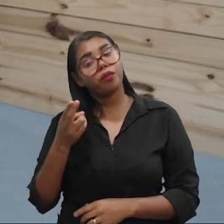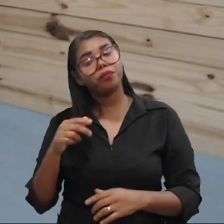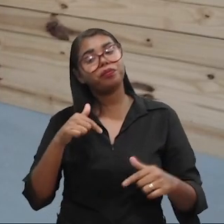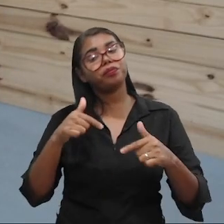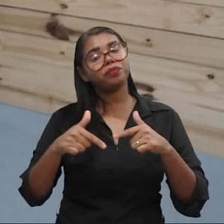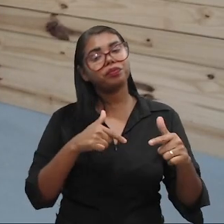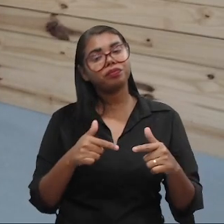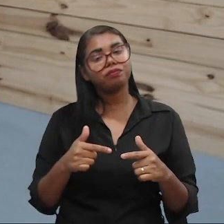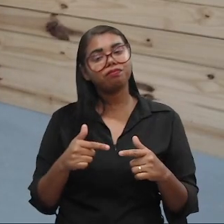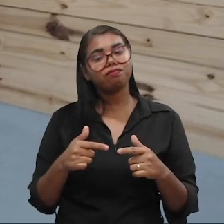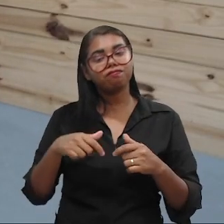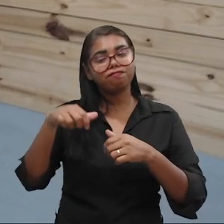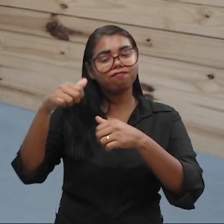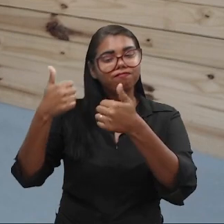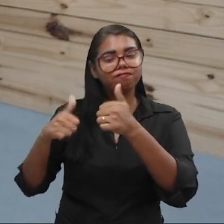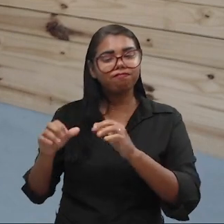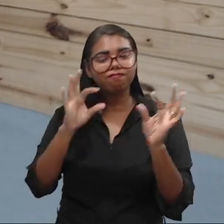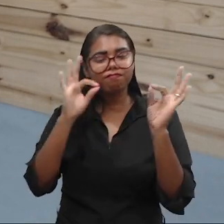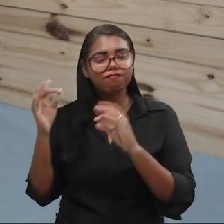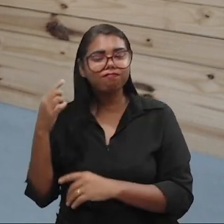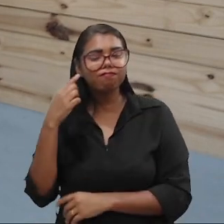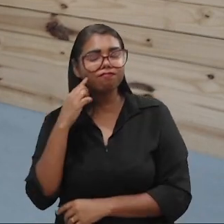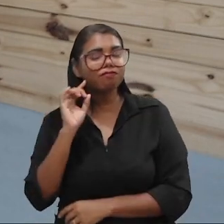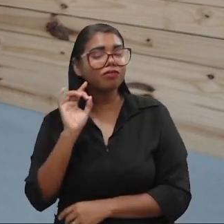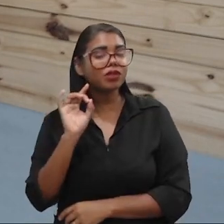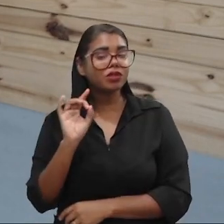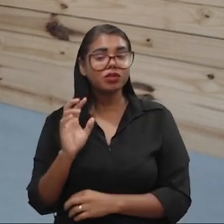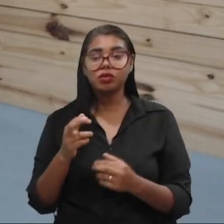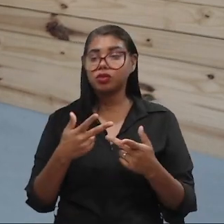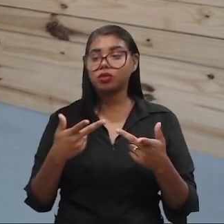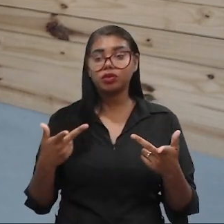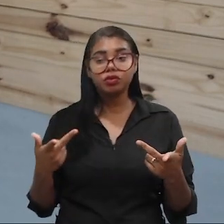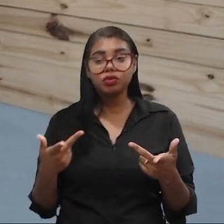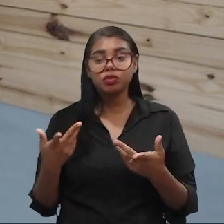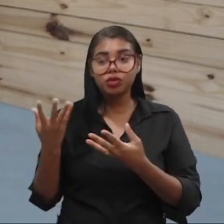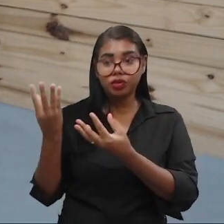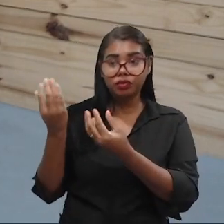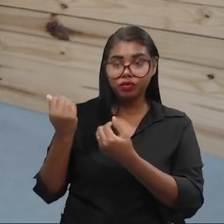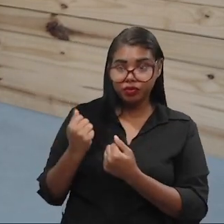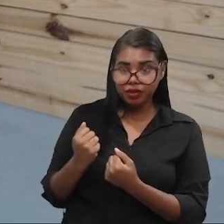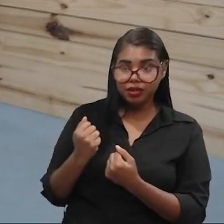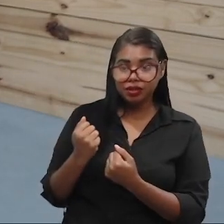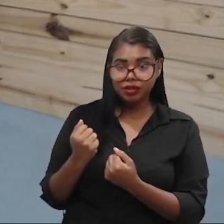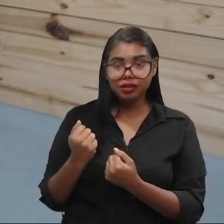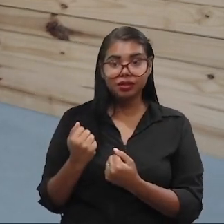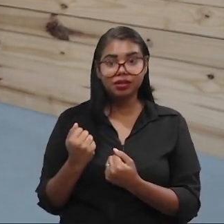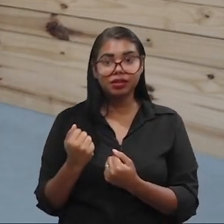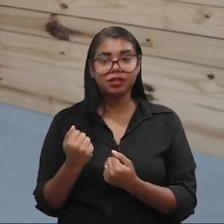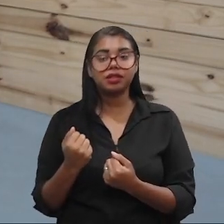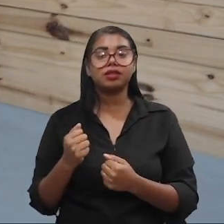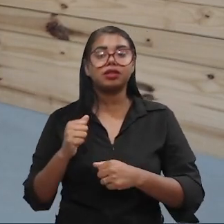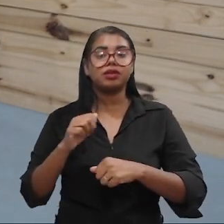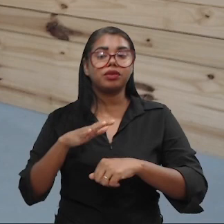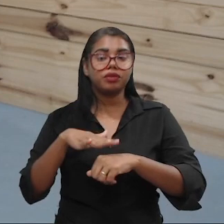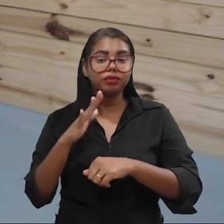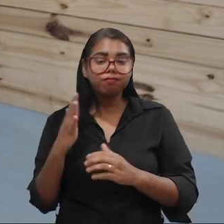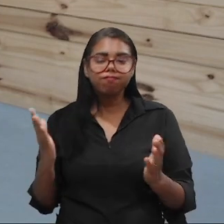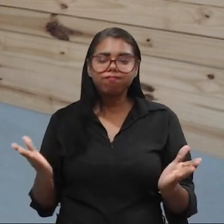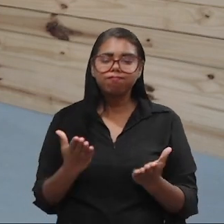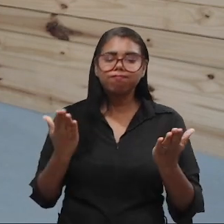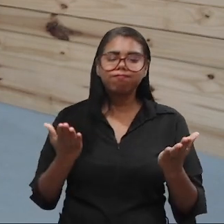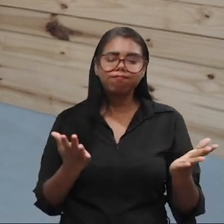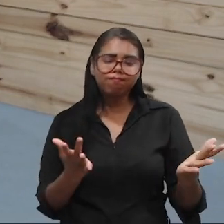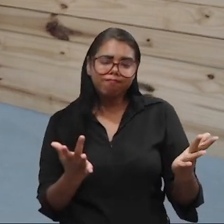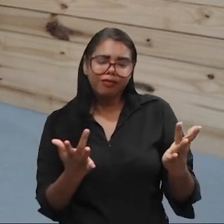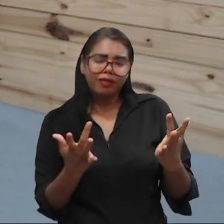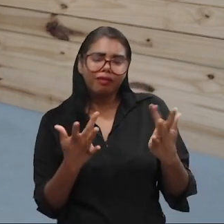não dá para depender só do que vem de fora você também tem que buscar suas próprias motivações então se